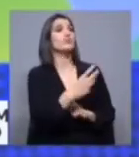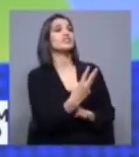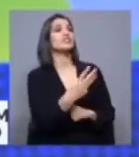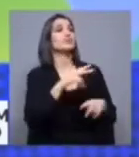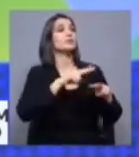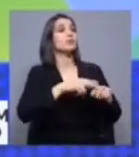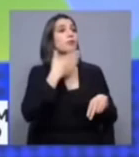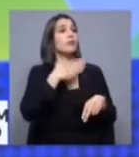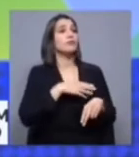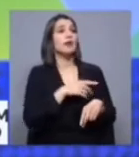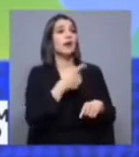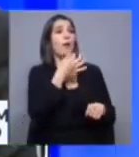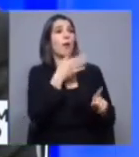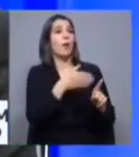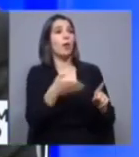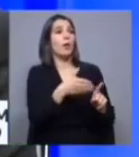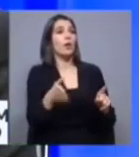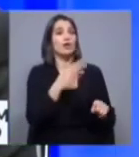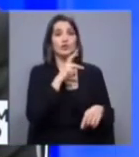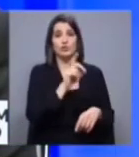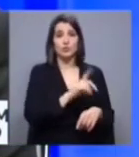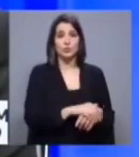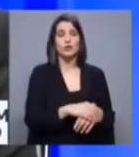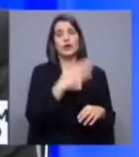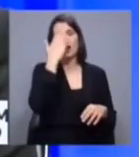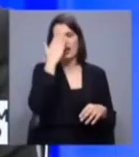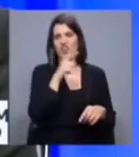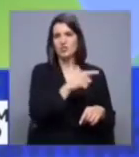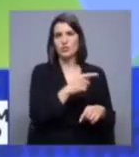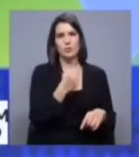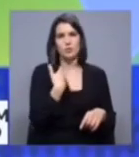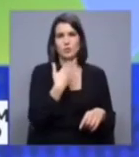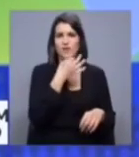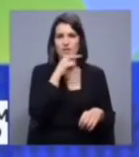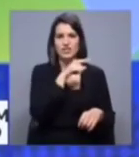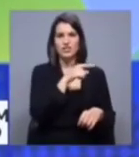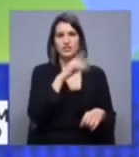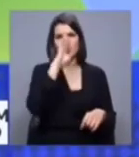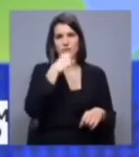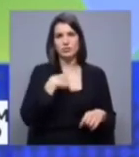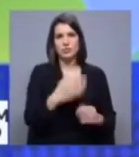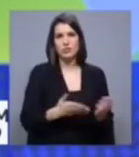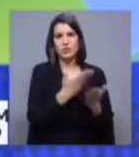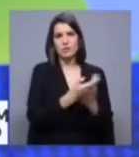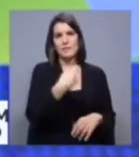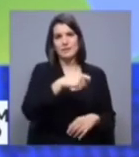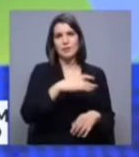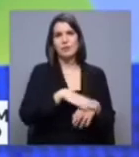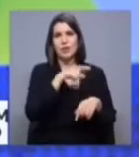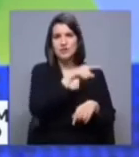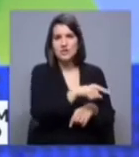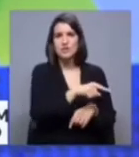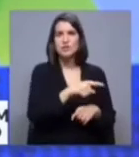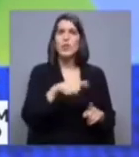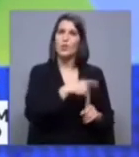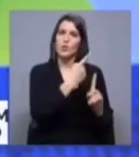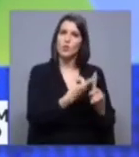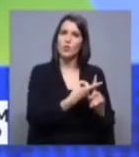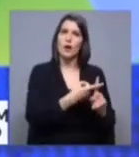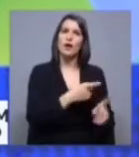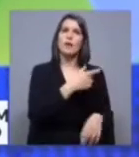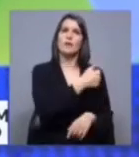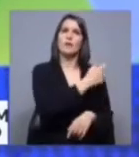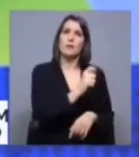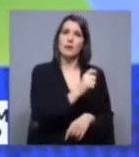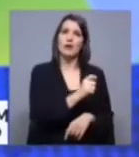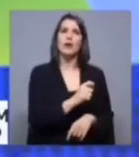sobre a prisão preventiva e o João não consegue responder. Também acho, João, muito baixo falar sobre isso, sabendo que eu fui candidato presidencial e por isso é que tive, porque no primeiro ano Bloco e PS